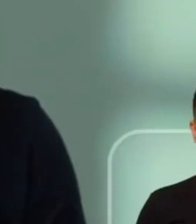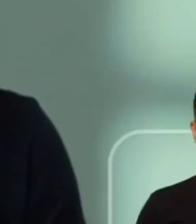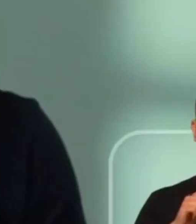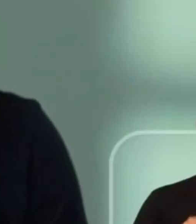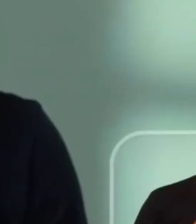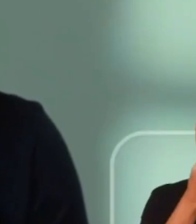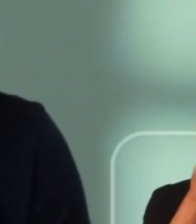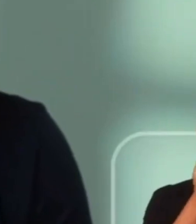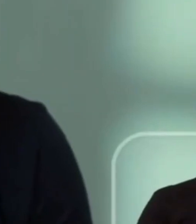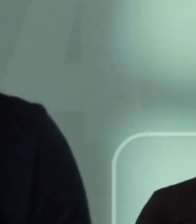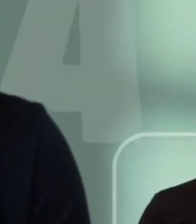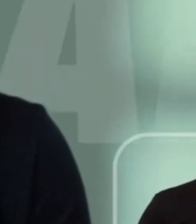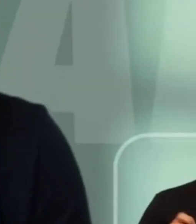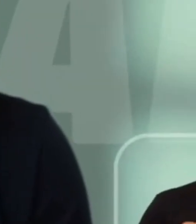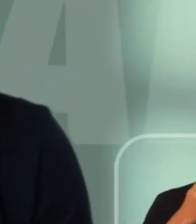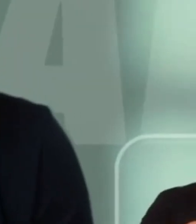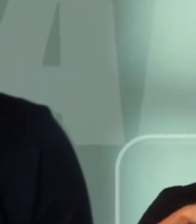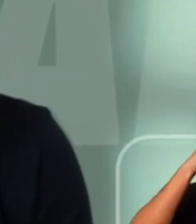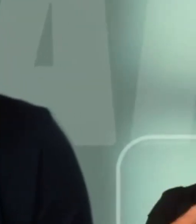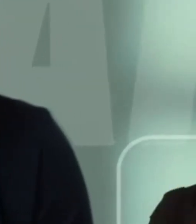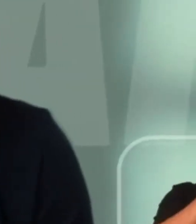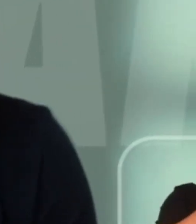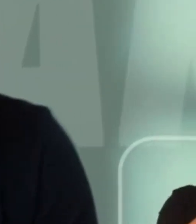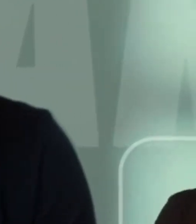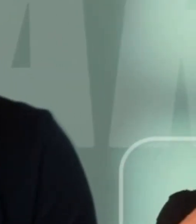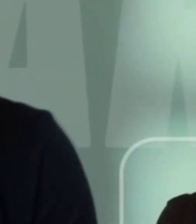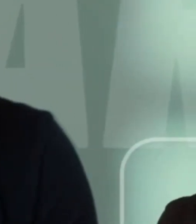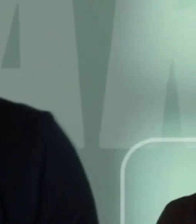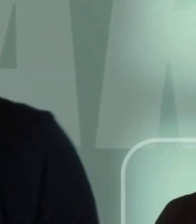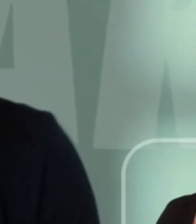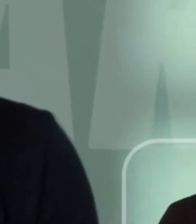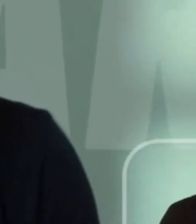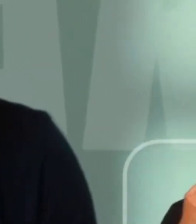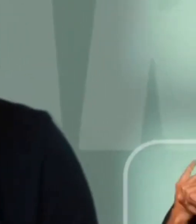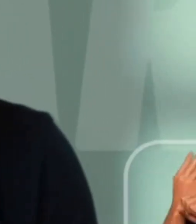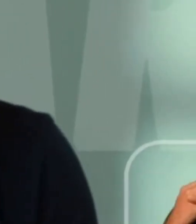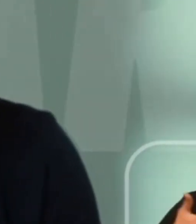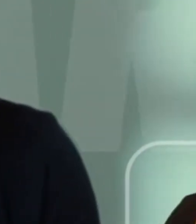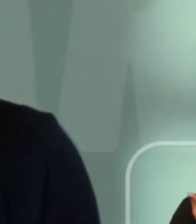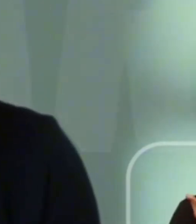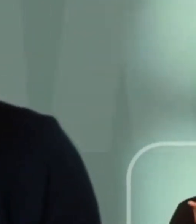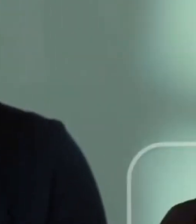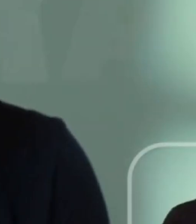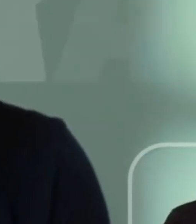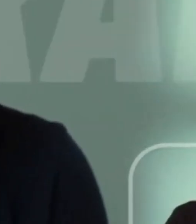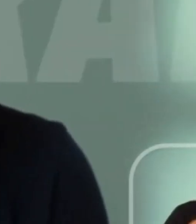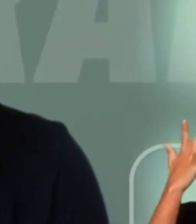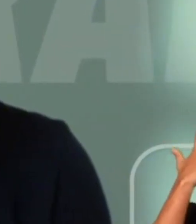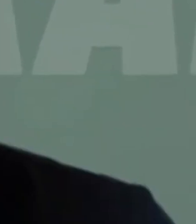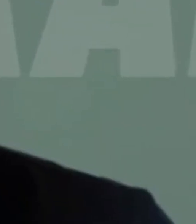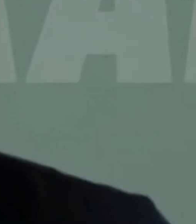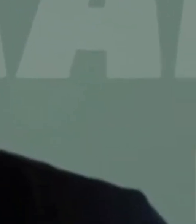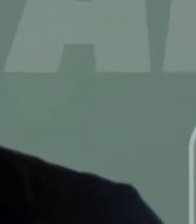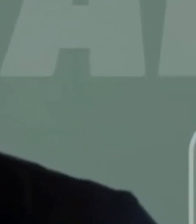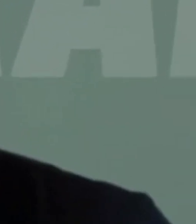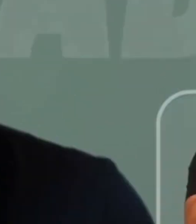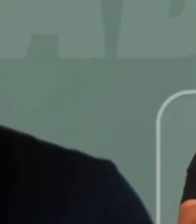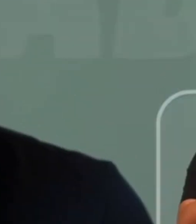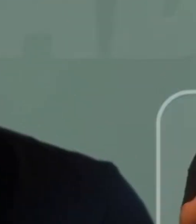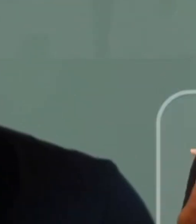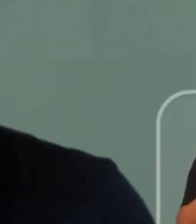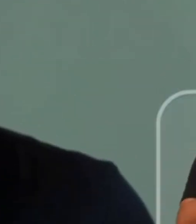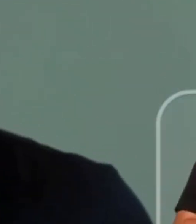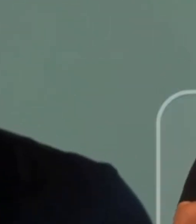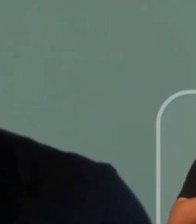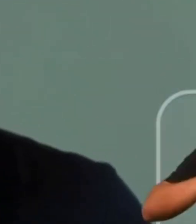grosso. Dar é bom. É assim que a gente evolui e vai pra frente. Eu dei. Nos últimos 4 anos dei muito. Estou duro. Agora é sua vez de